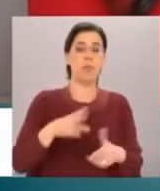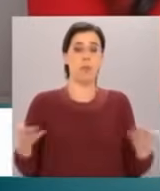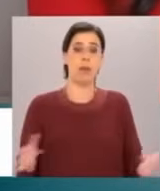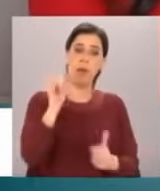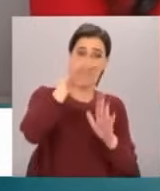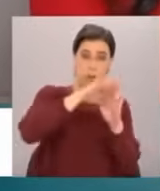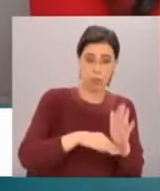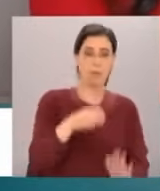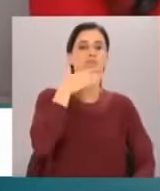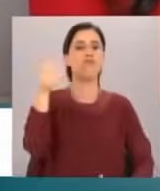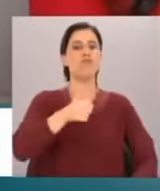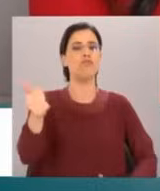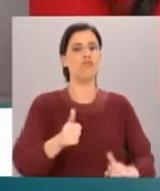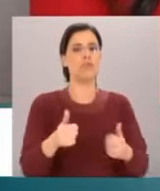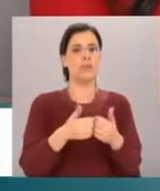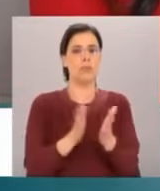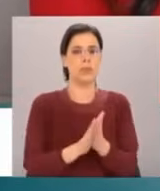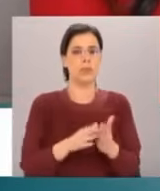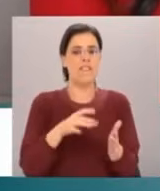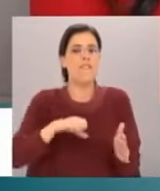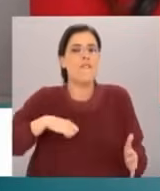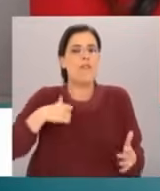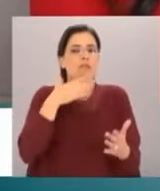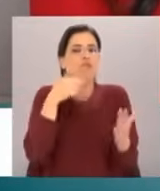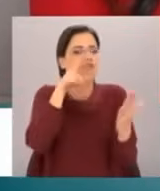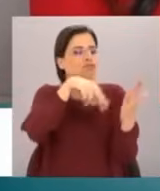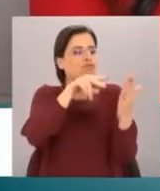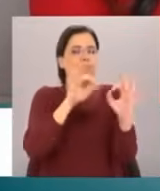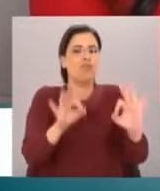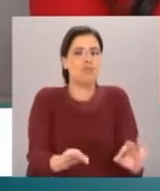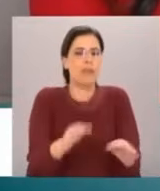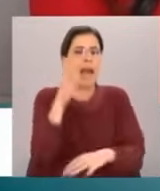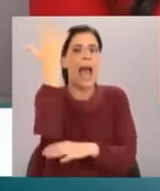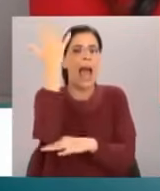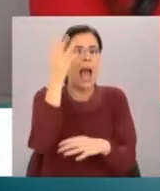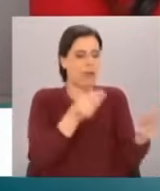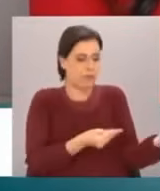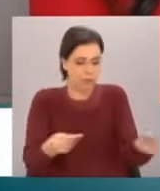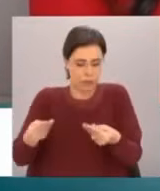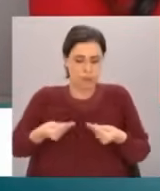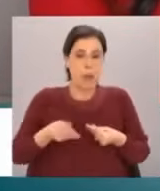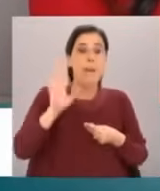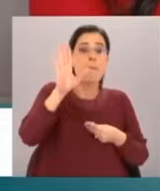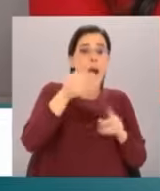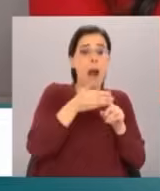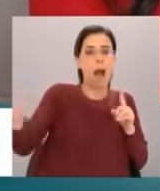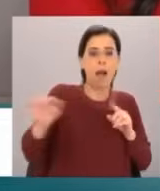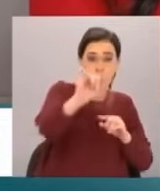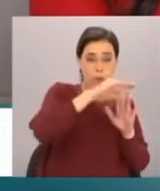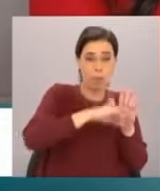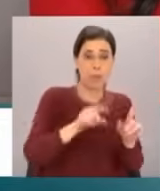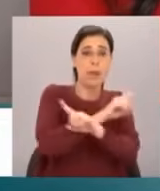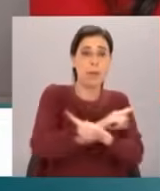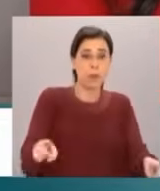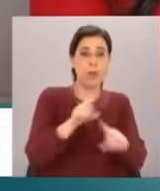por isso o seu programa pode ser muito bonita até pode ser também pra sempre em verde e todo bonito acabadinho de sair das Árvores mas há uma coisa que não foge é que o seu